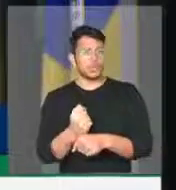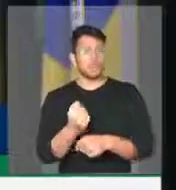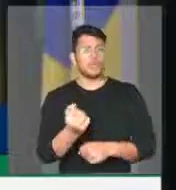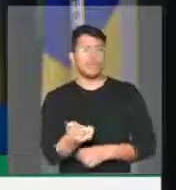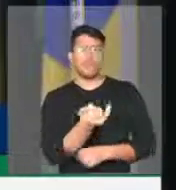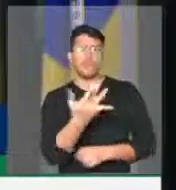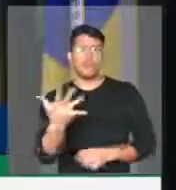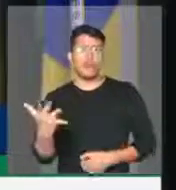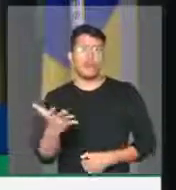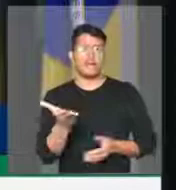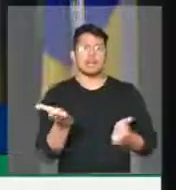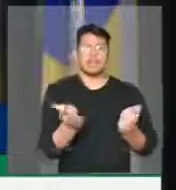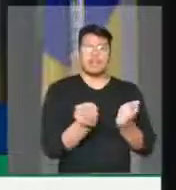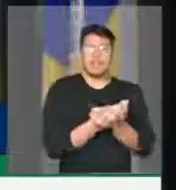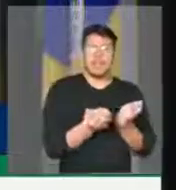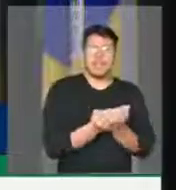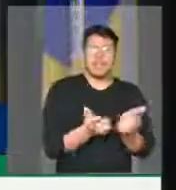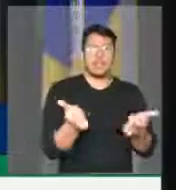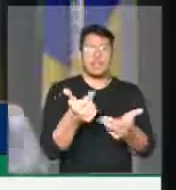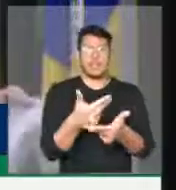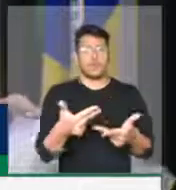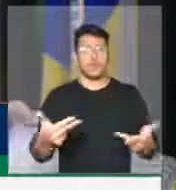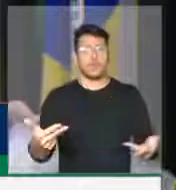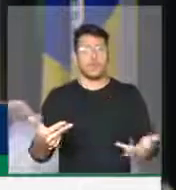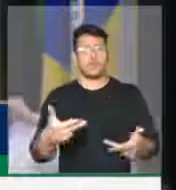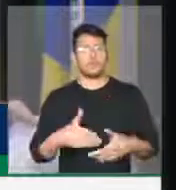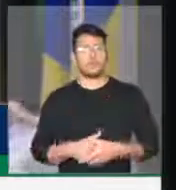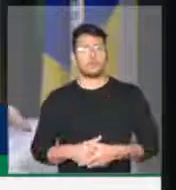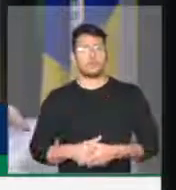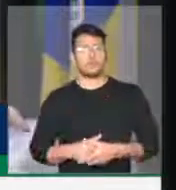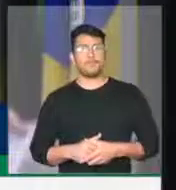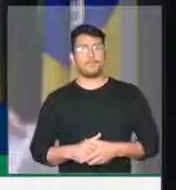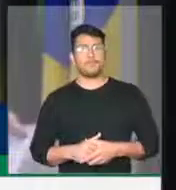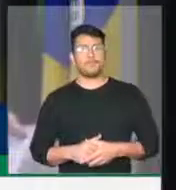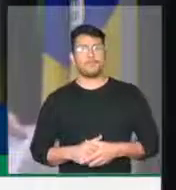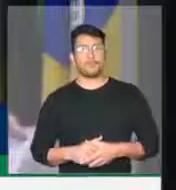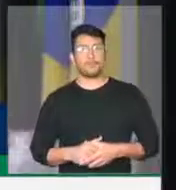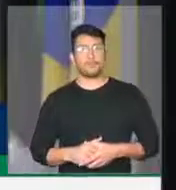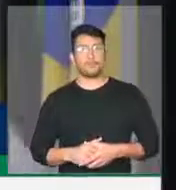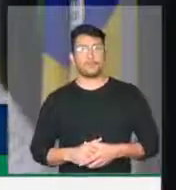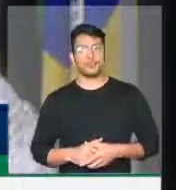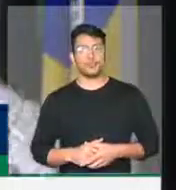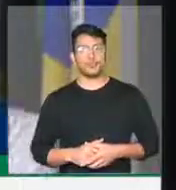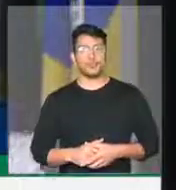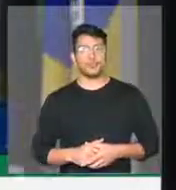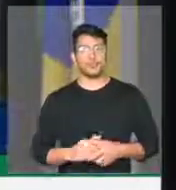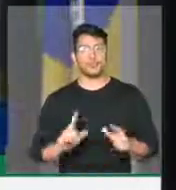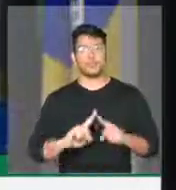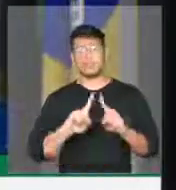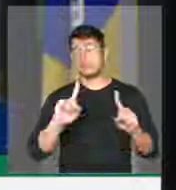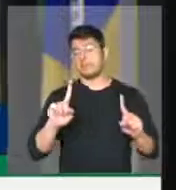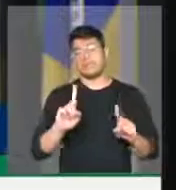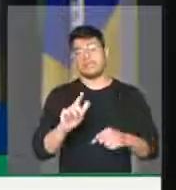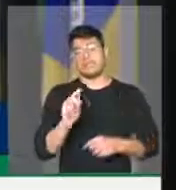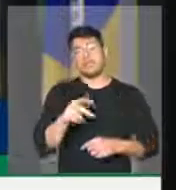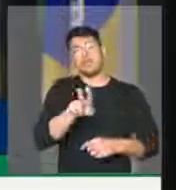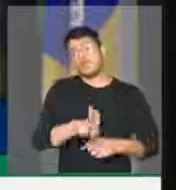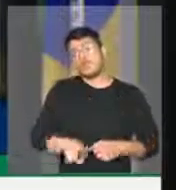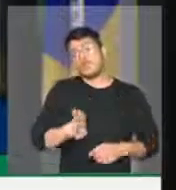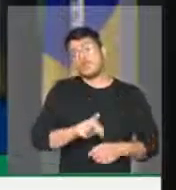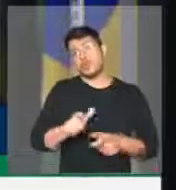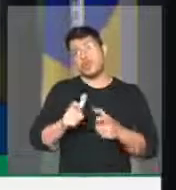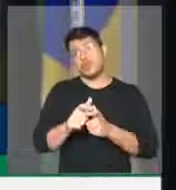de navios, que a Batalha do Atlântico Sul não teve a dimensão que eles esperavam, encerrou-se